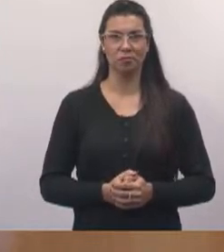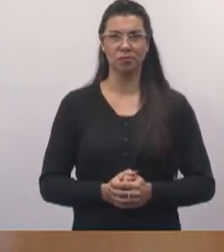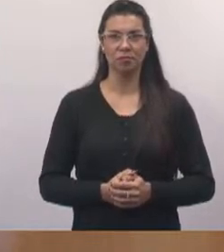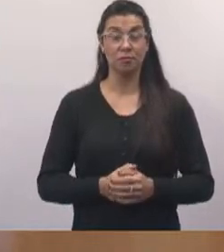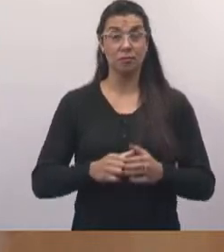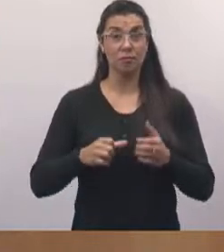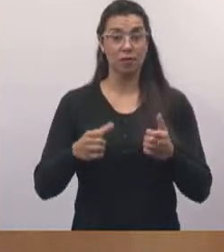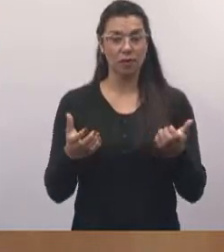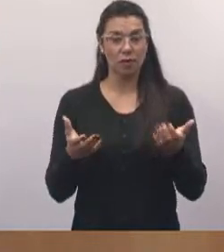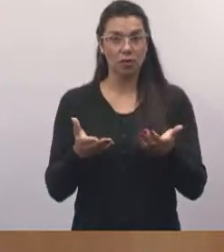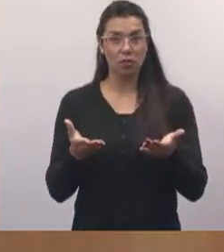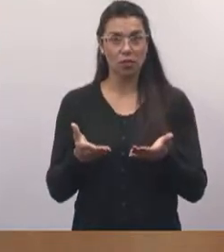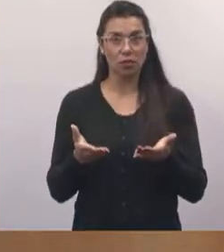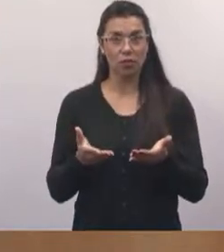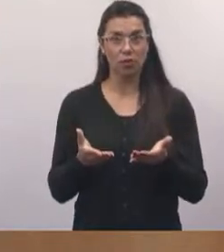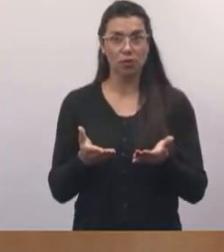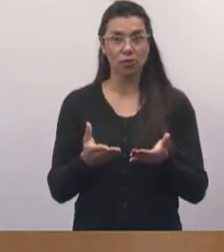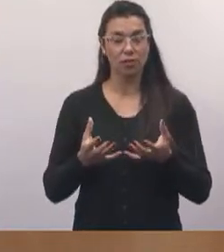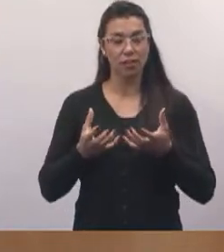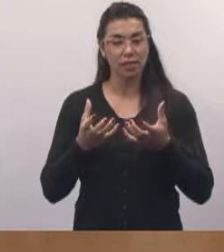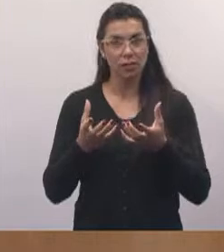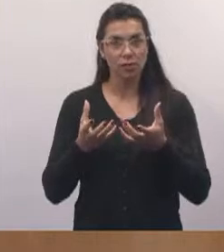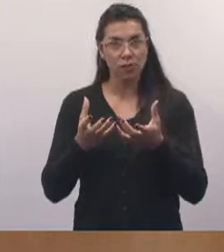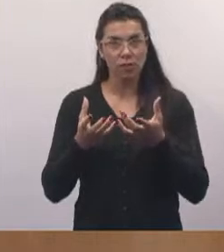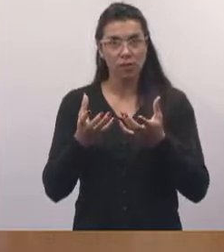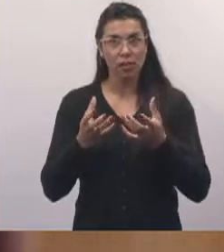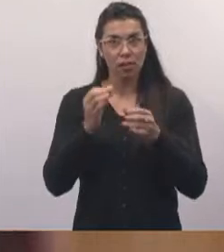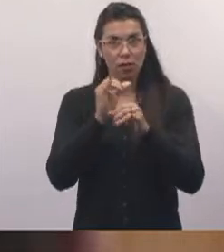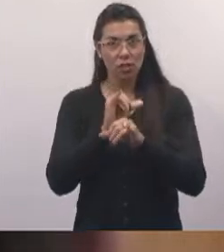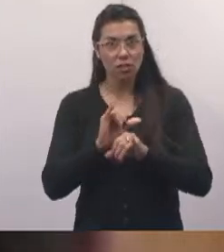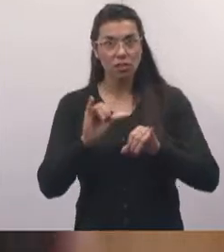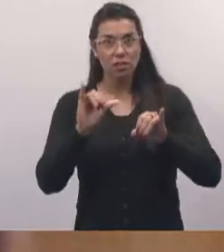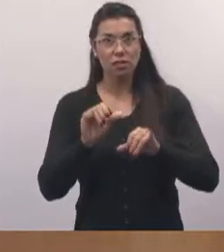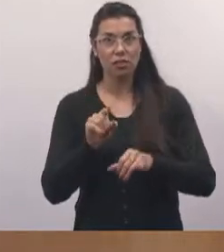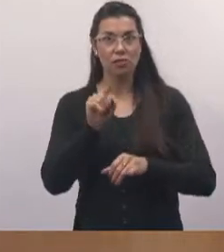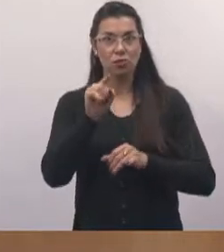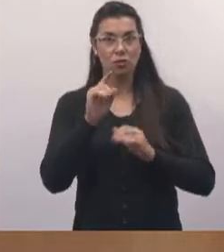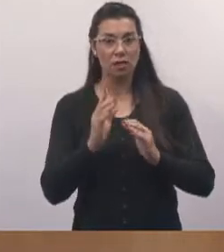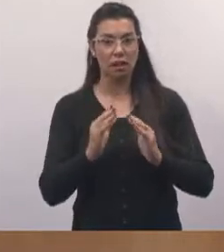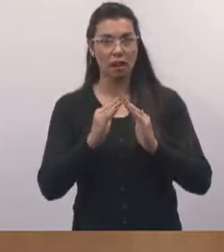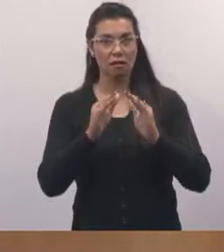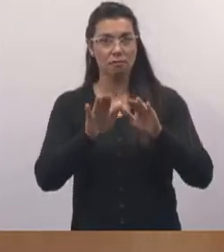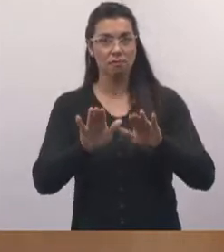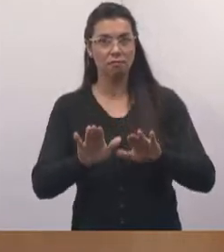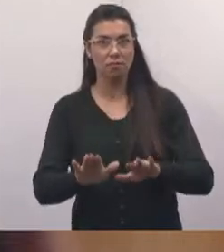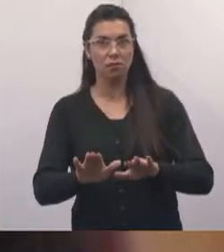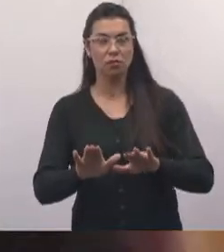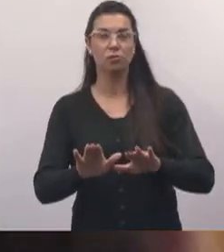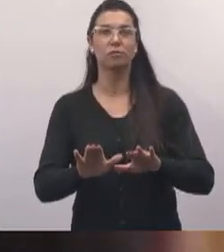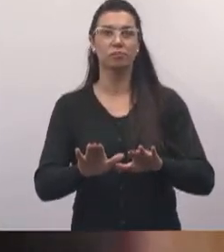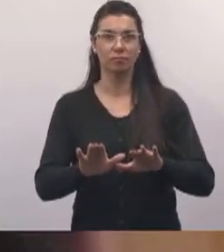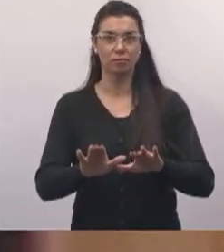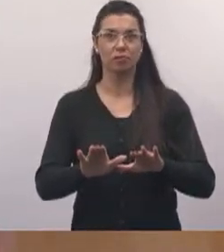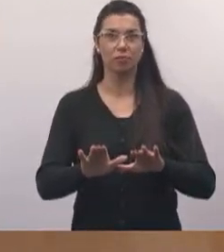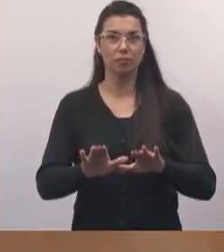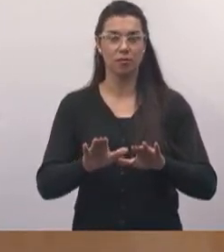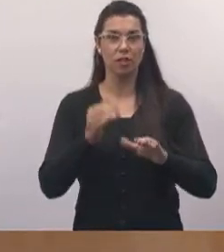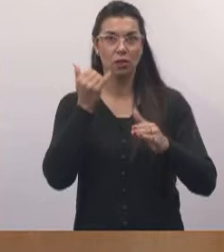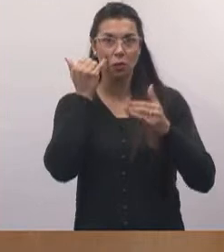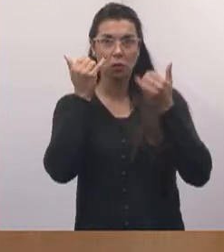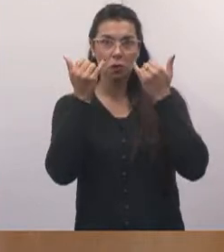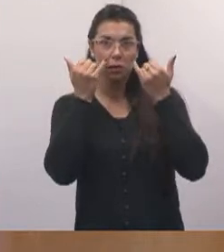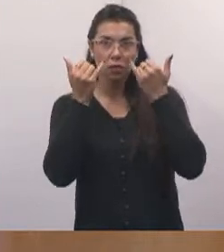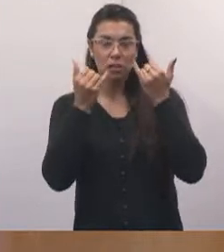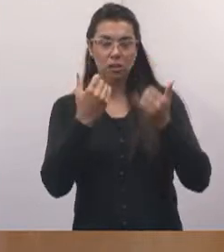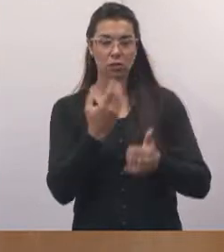E hoje, quero dizer a você que está em casa, com a notícia que tivemos aí do nosso